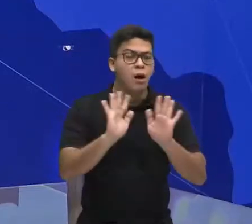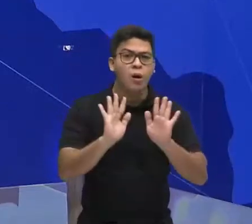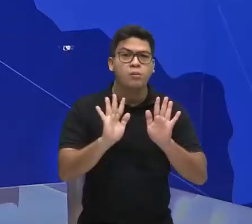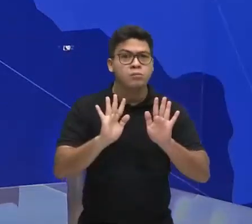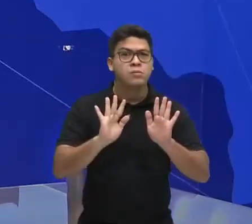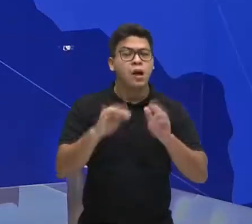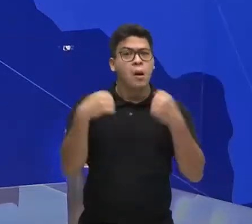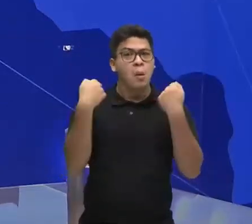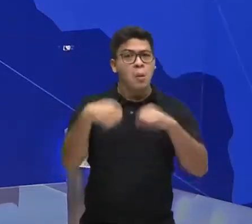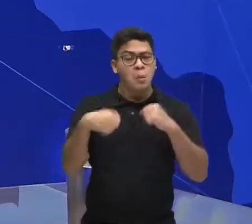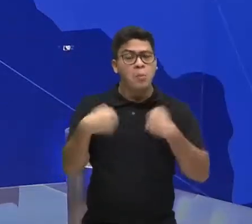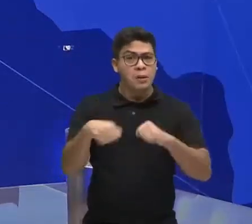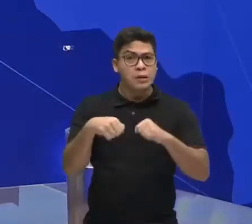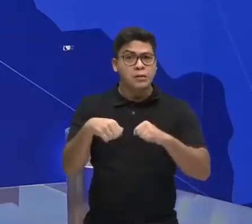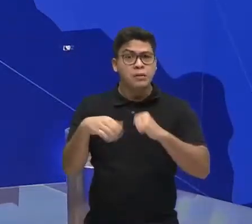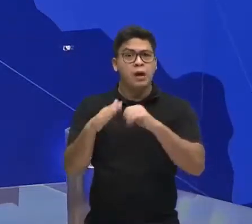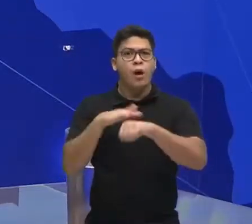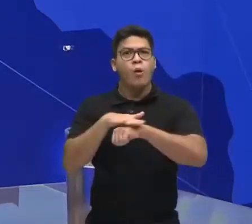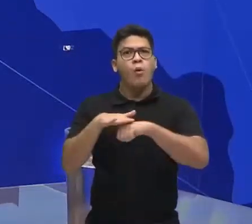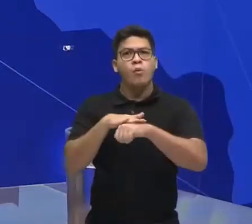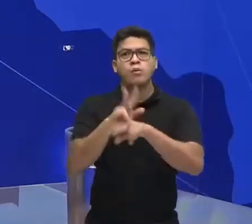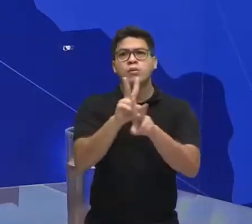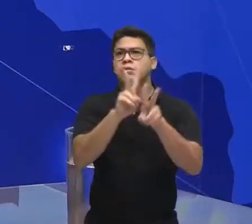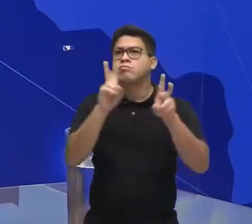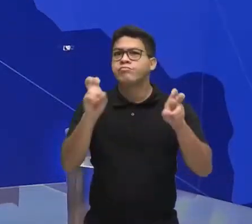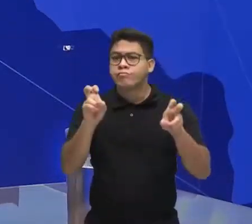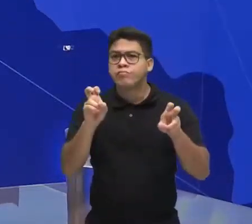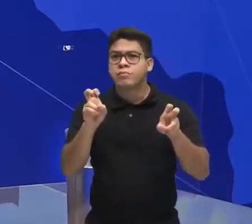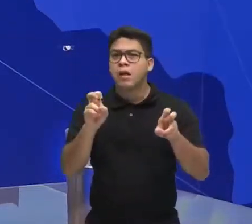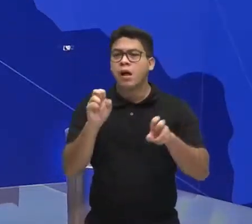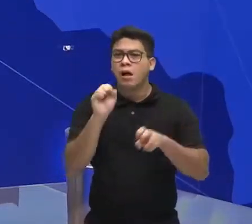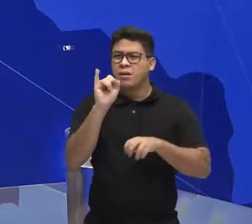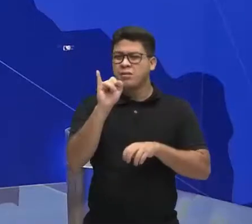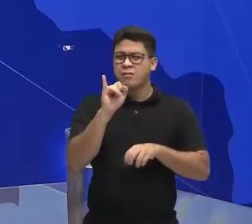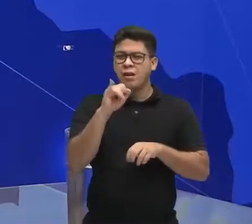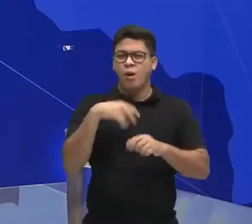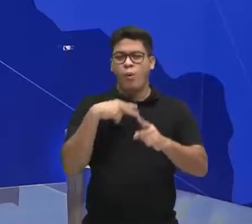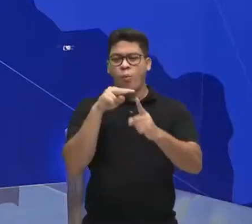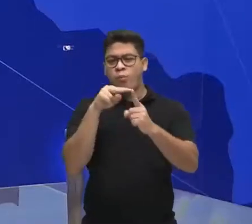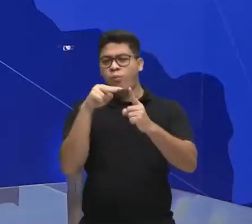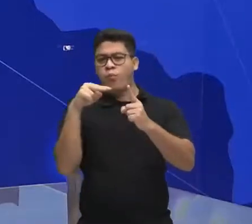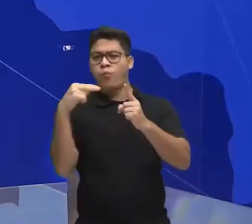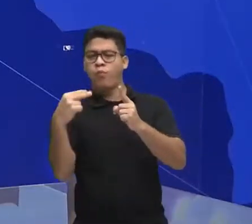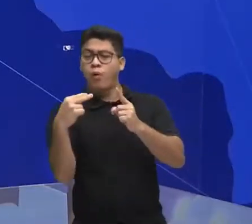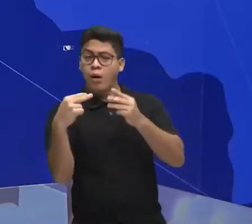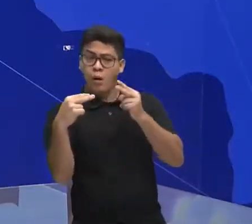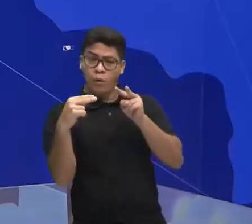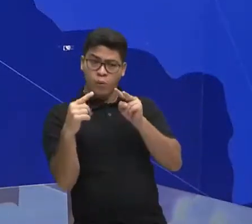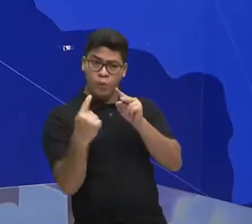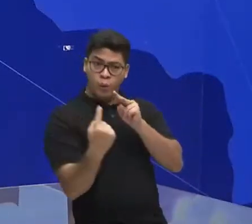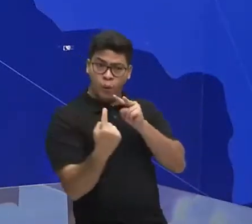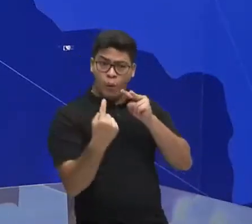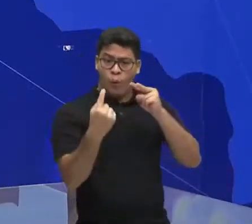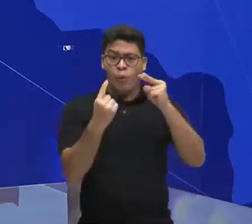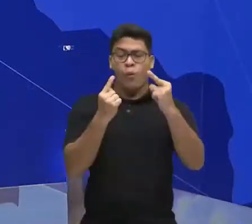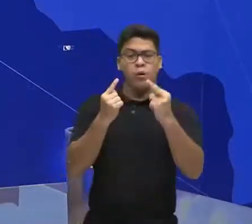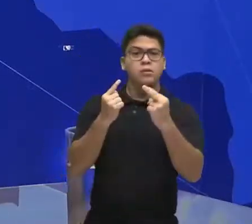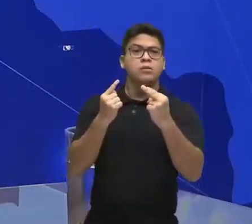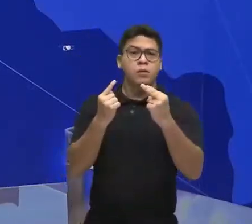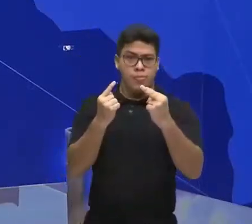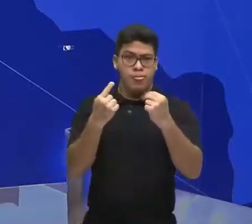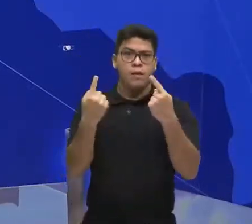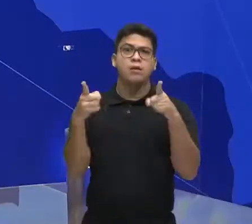você está sozinho, porque quando a gente consegue olhar um pouquinho mais ao redor, quando a gente retira essas viseiras, a gente enxerga muita gente ao nosso